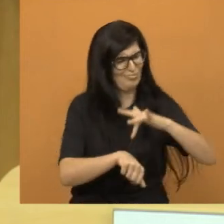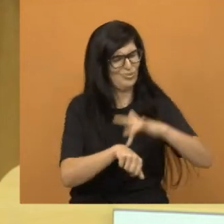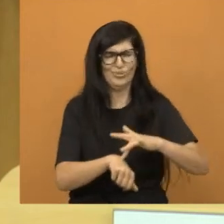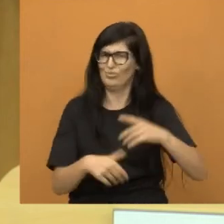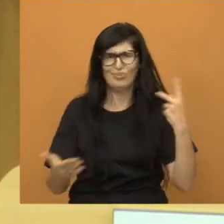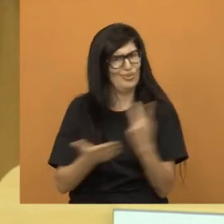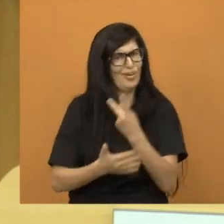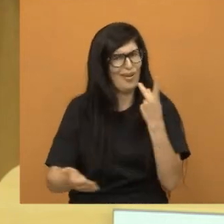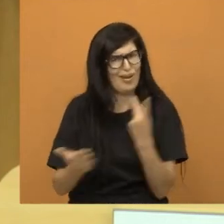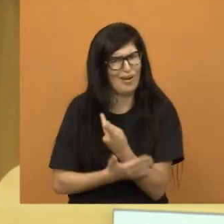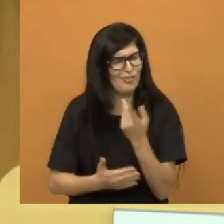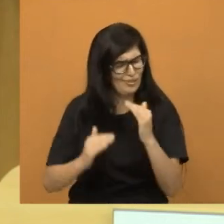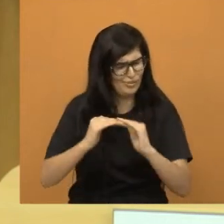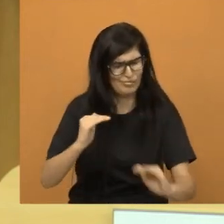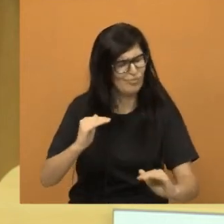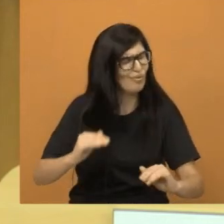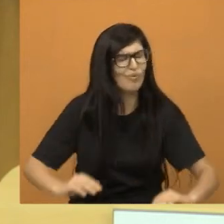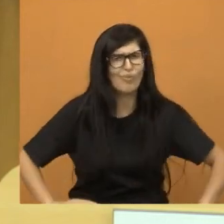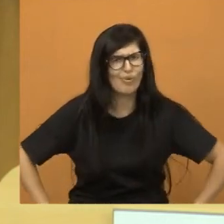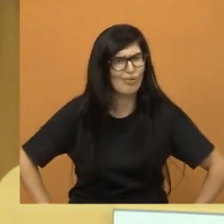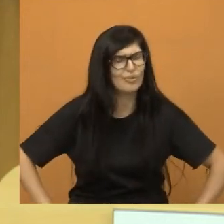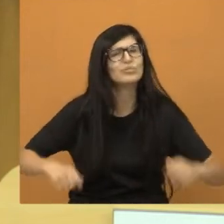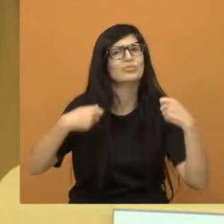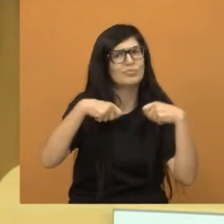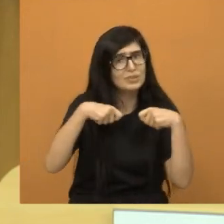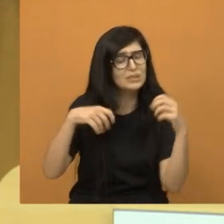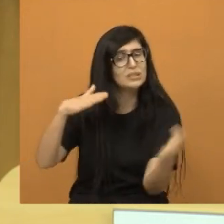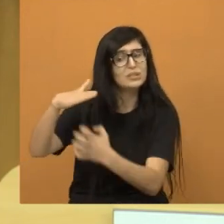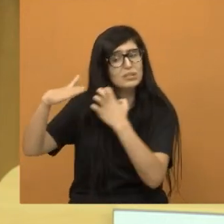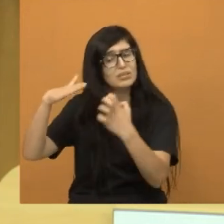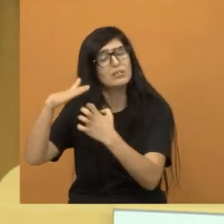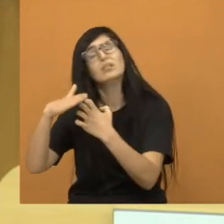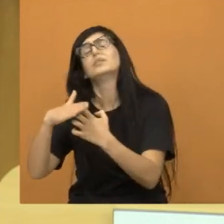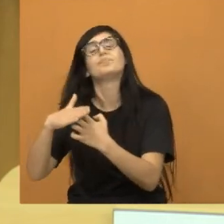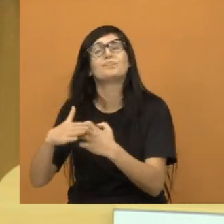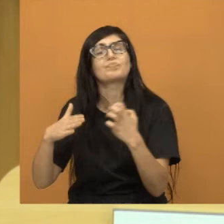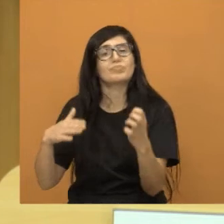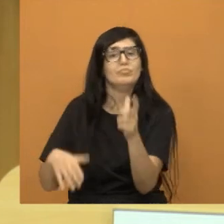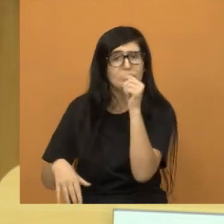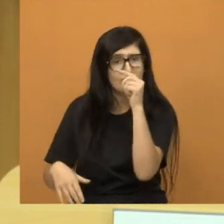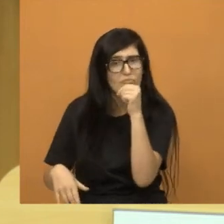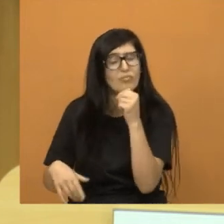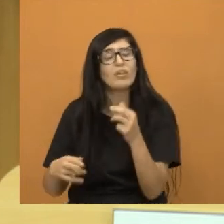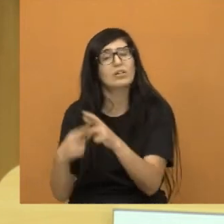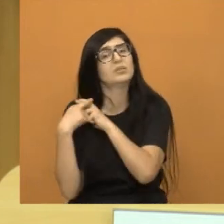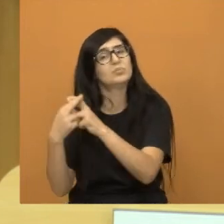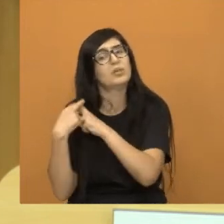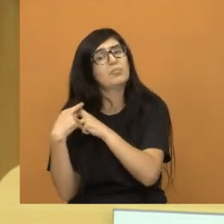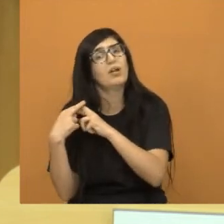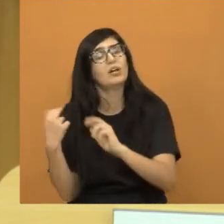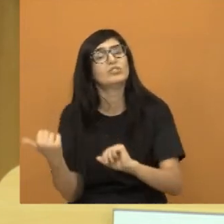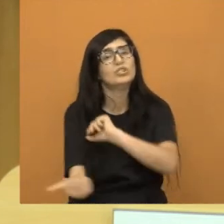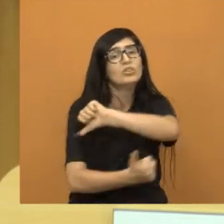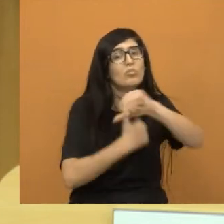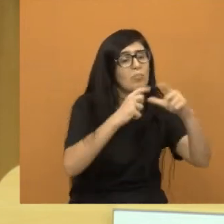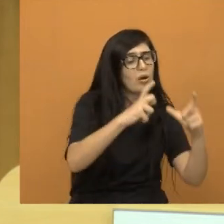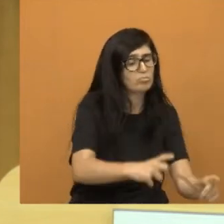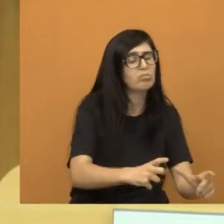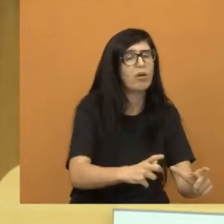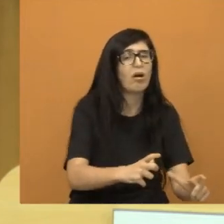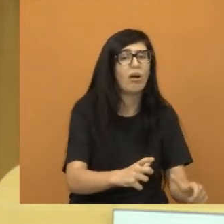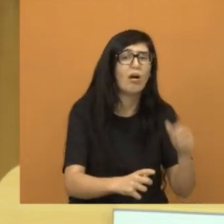ainda, mas nós estamos atentos com relação ao SAI. A nossa cidade, nos últimos anos,